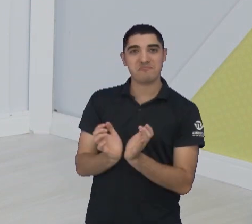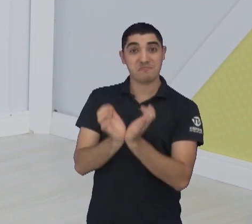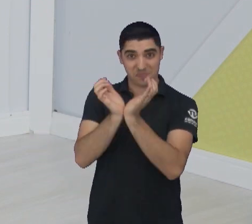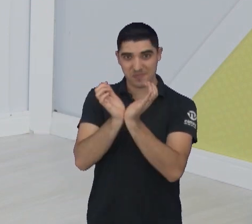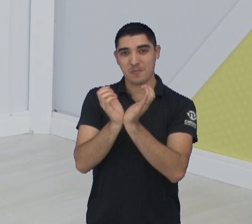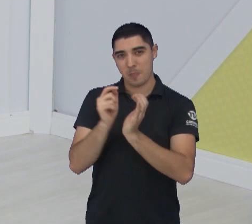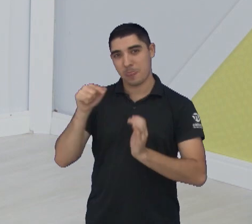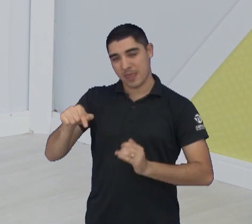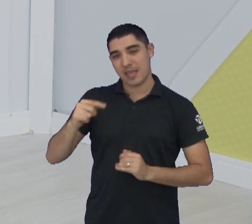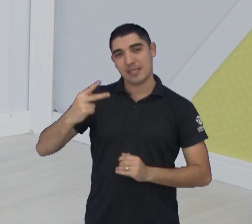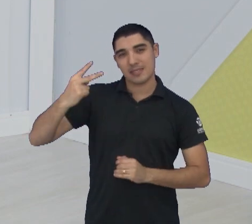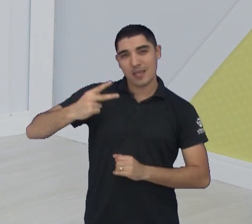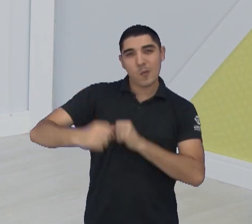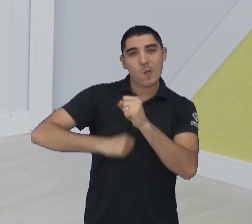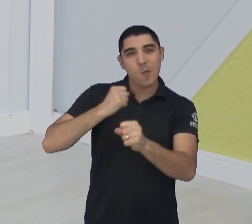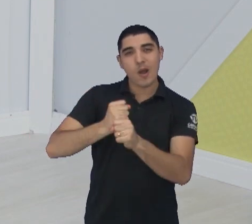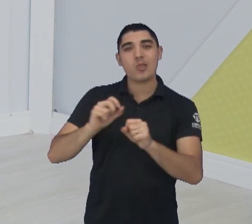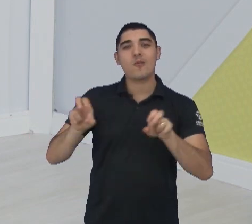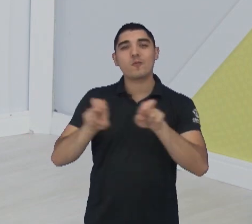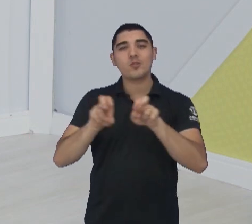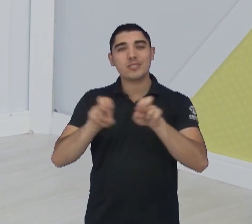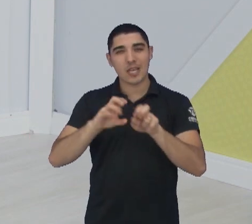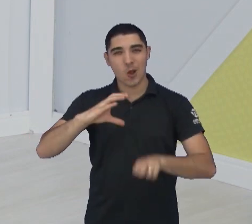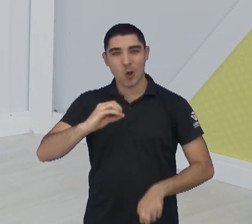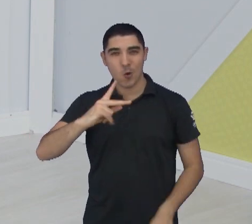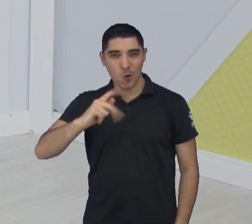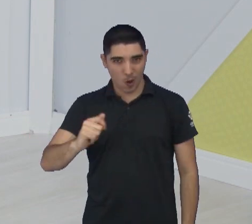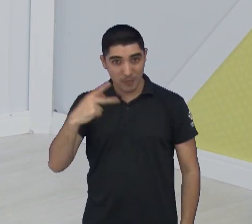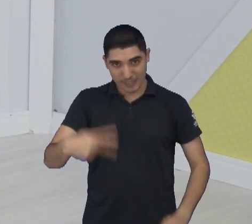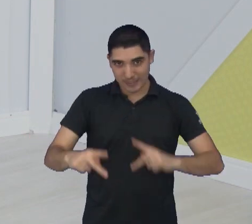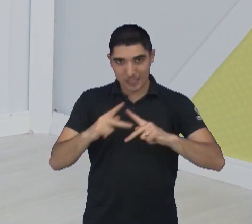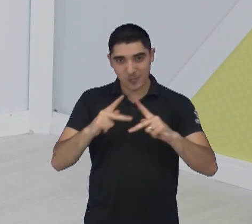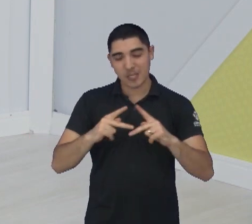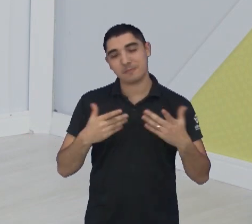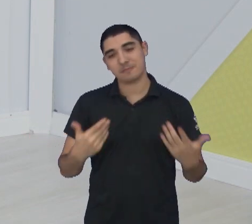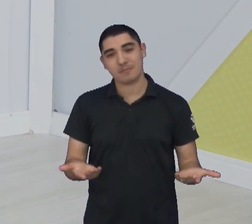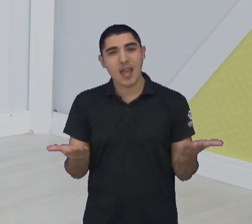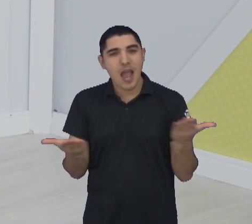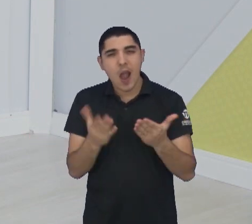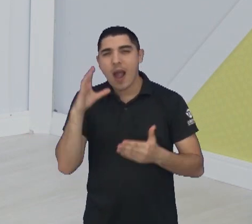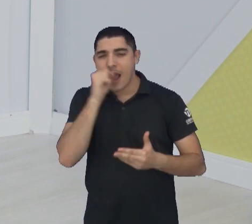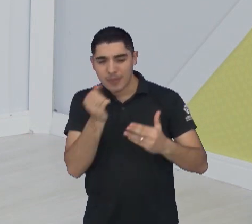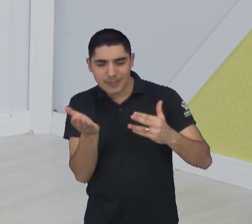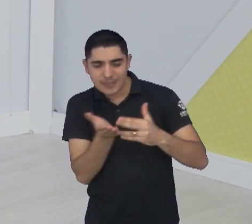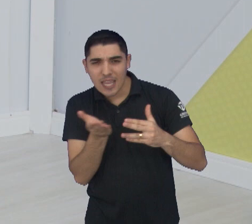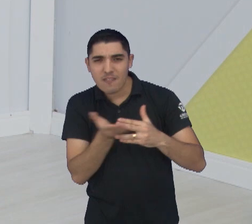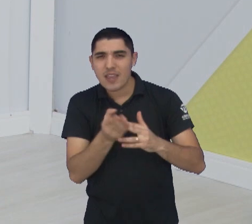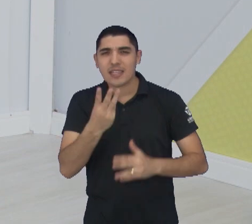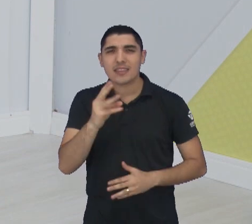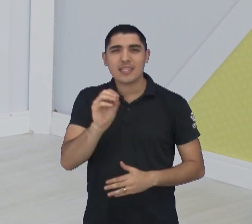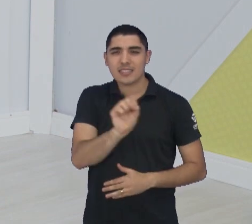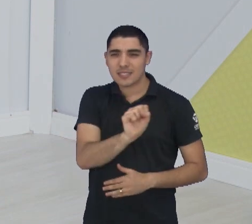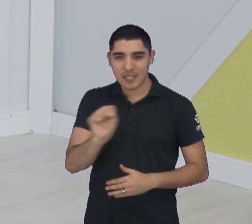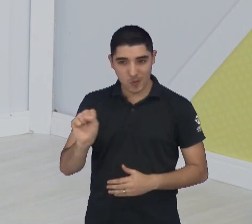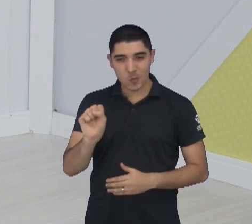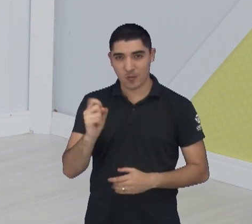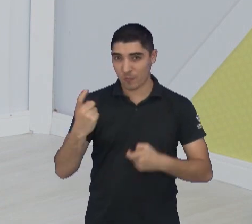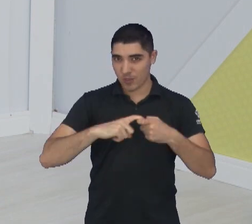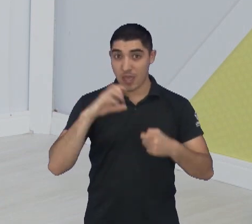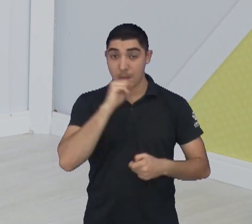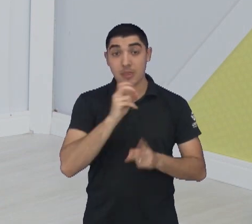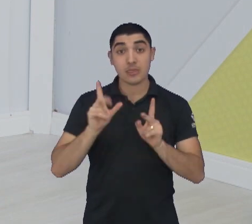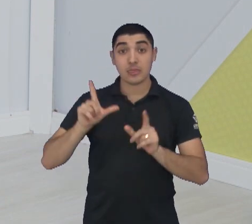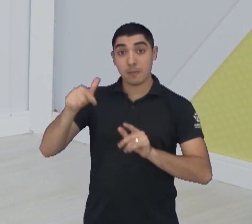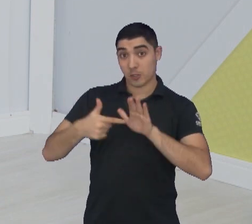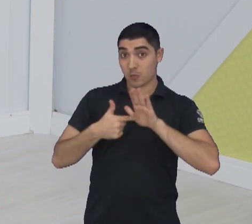da segunda edição da Copa Popular de Futsal, tá certo? Vamos fazer o seguinte, vamos para um rápido intervalo, 30 segundinhos, estamos de volta. Vamos falar do